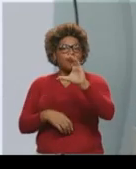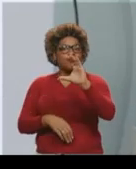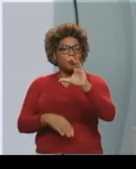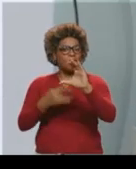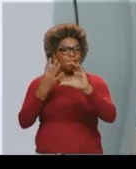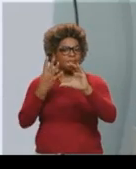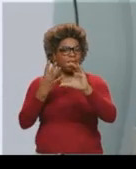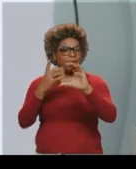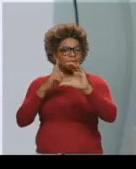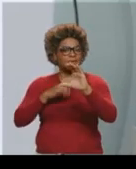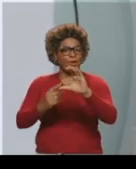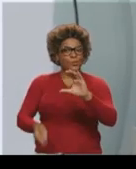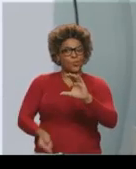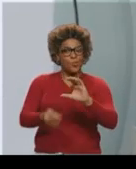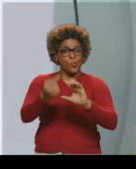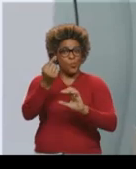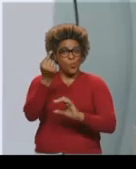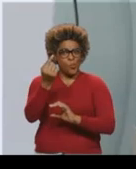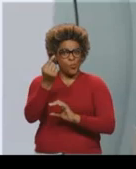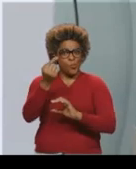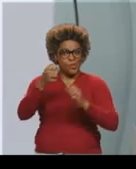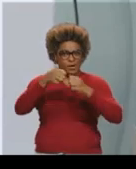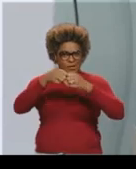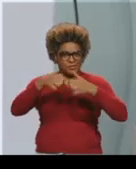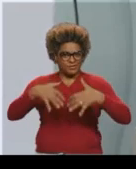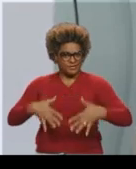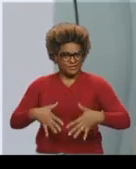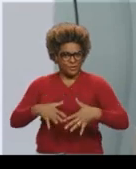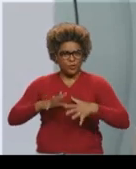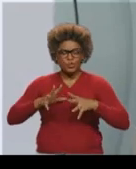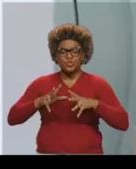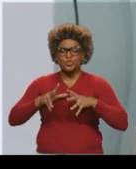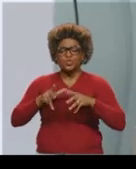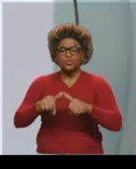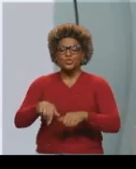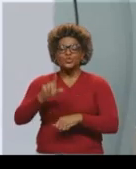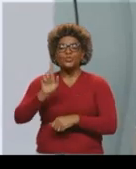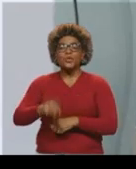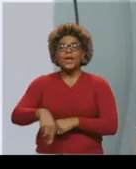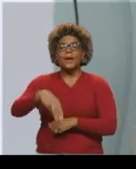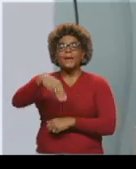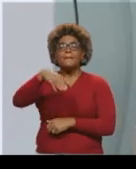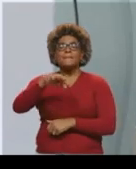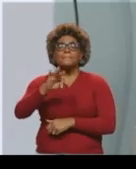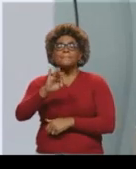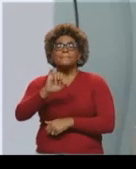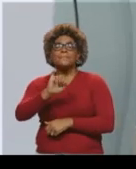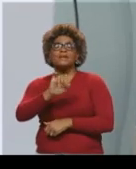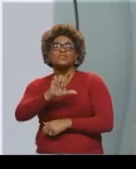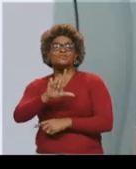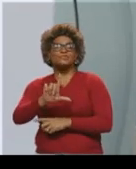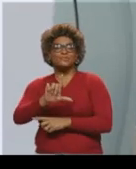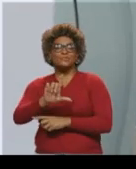metil. Então, todas têm que ser CH3.